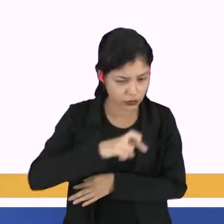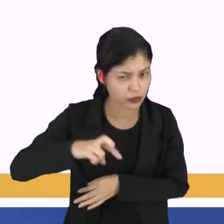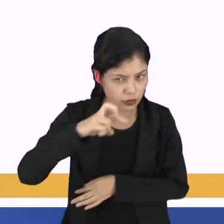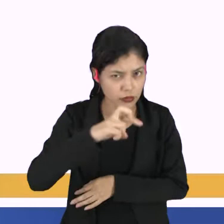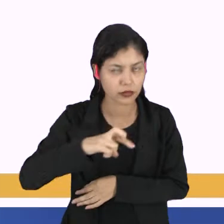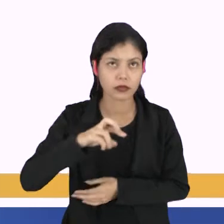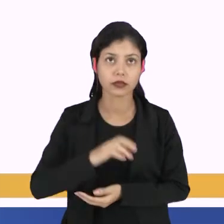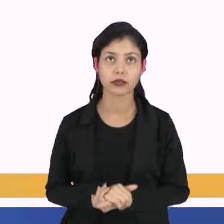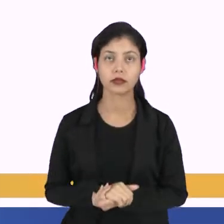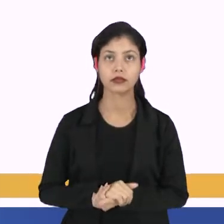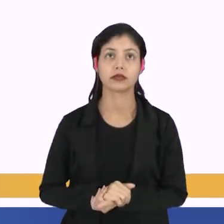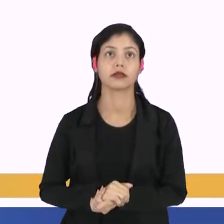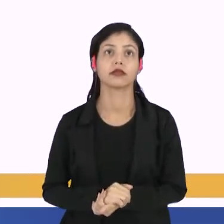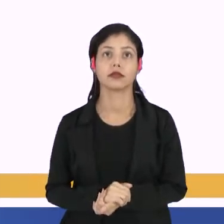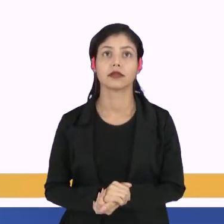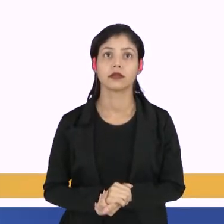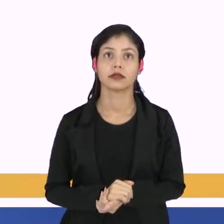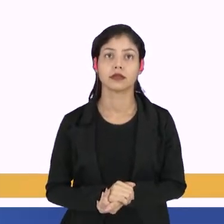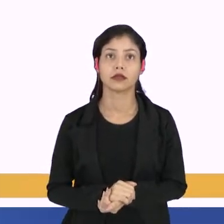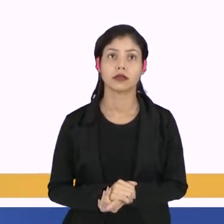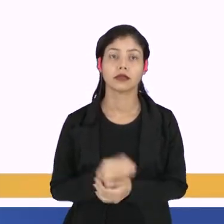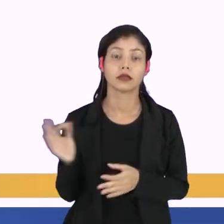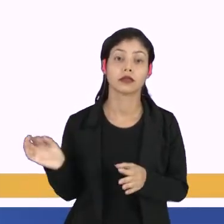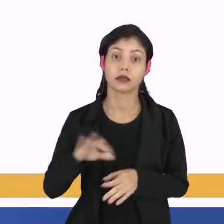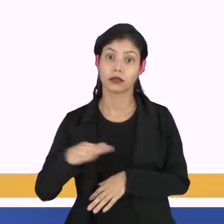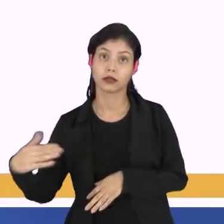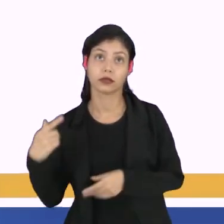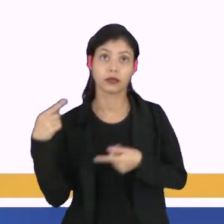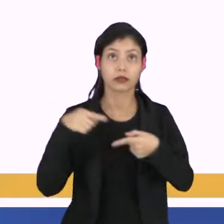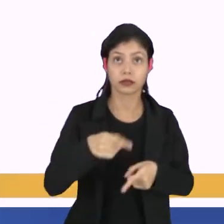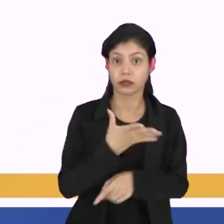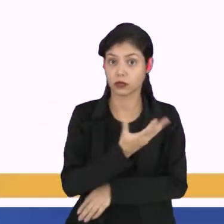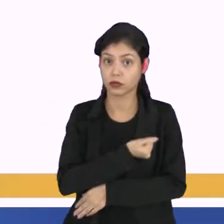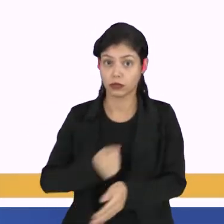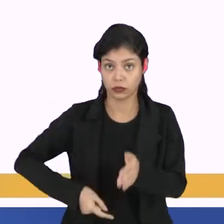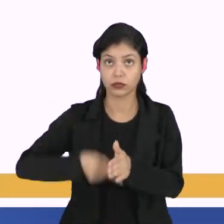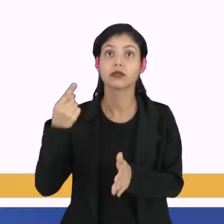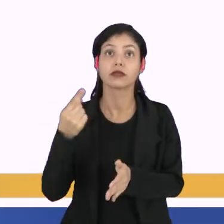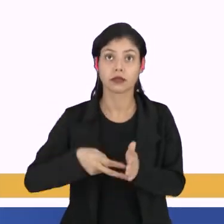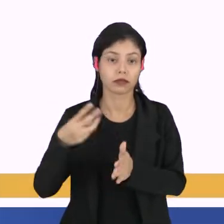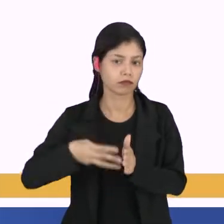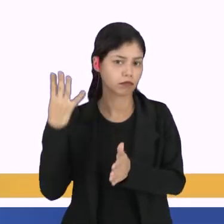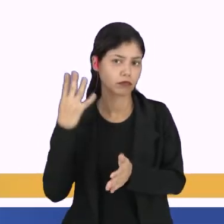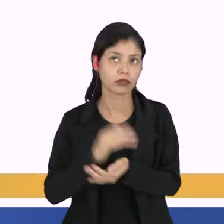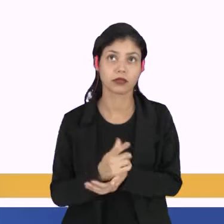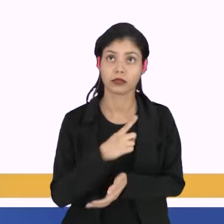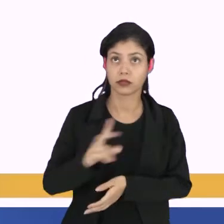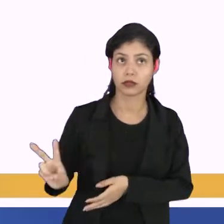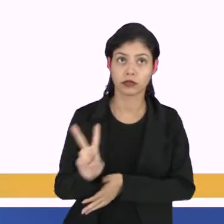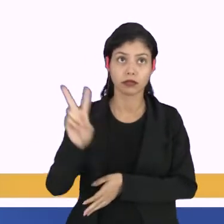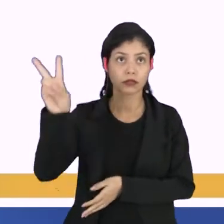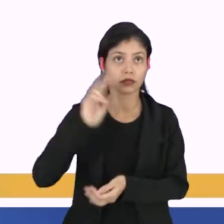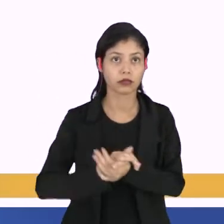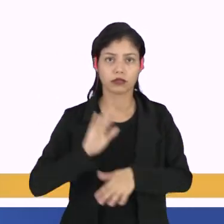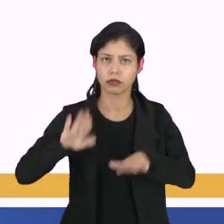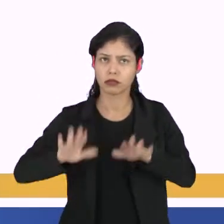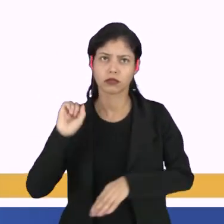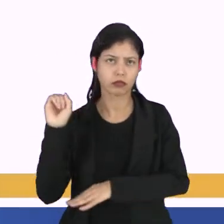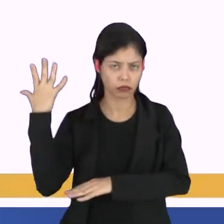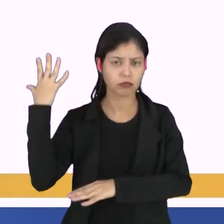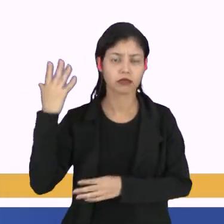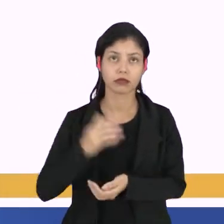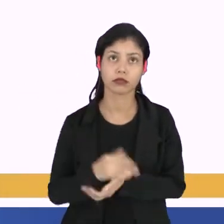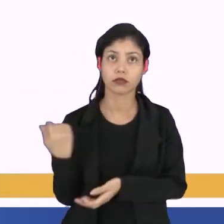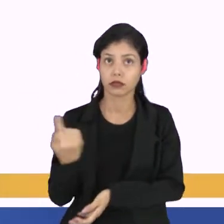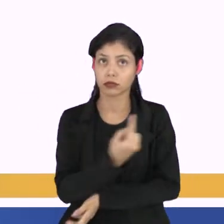organizados e analisados. Ao determinarmos o número de vezes que determinado valor de uma variável